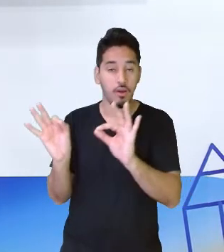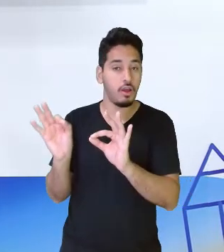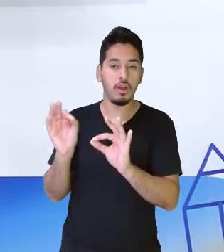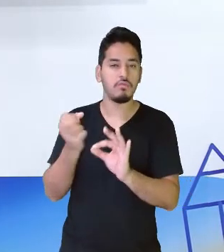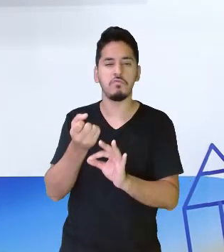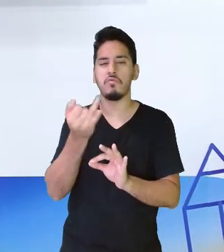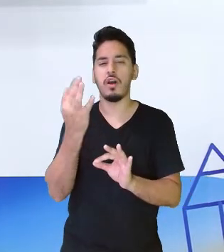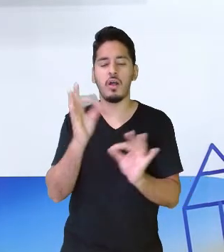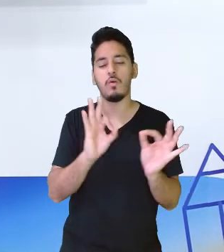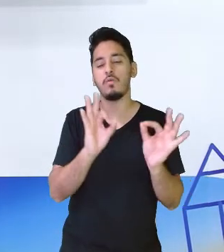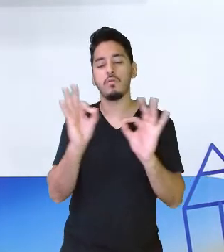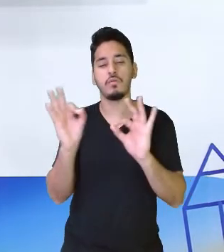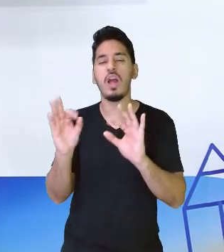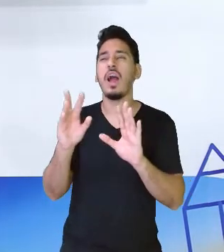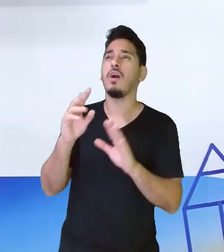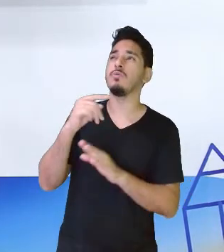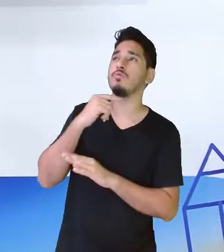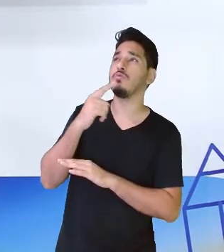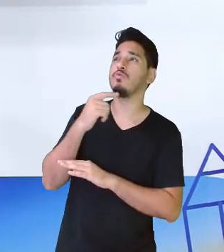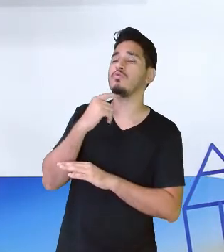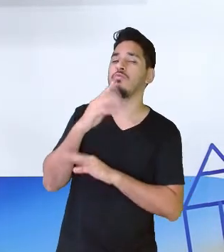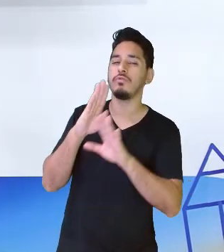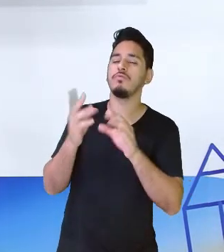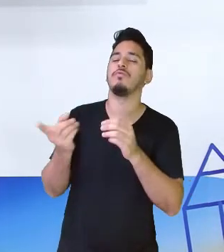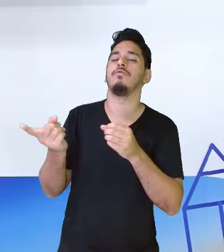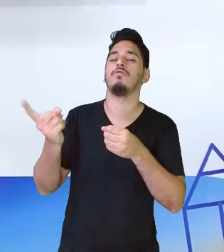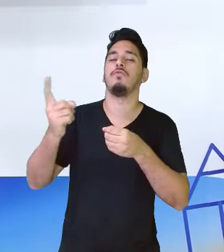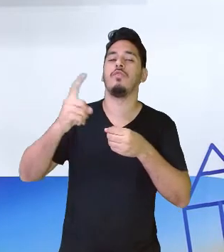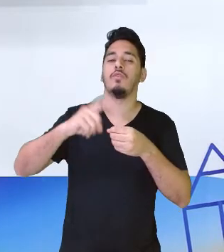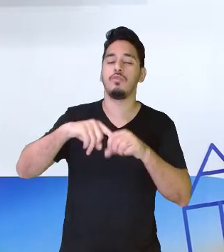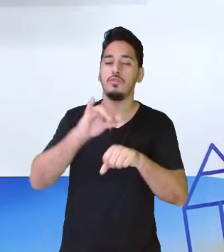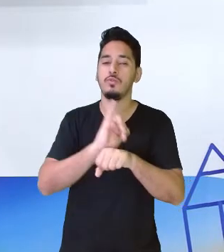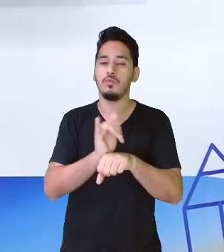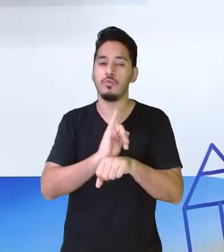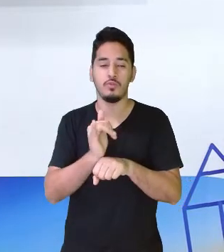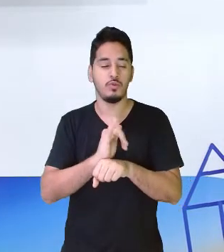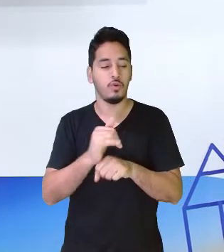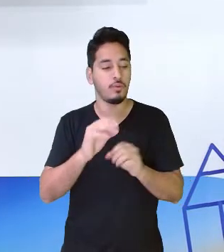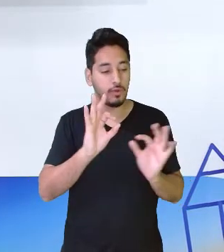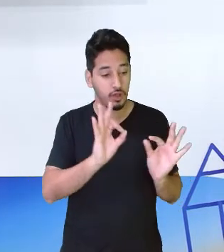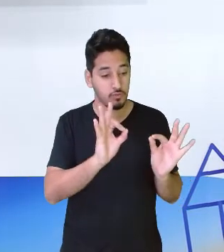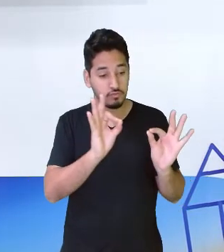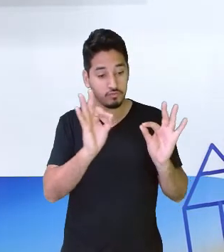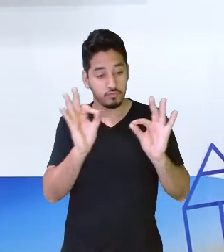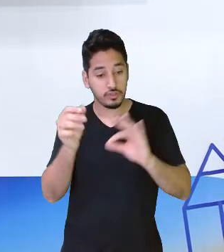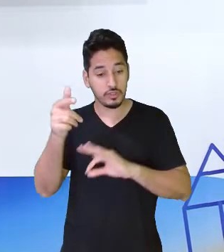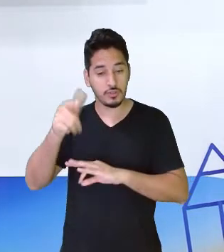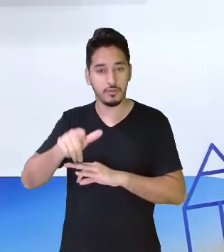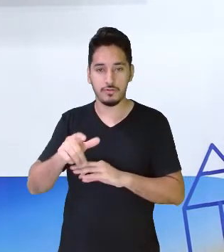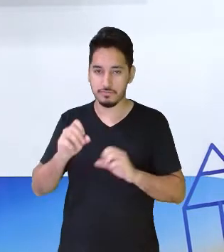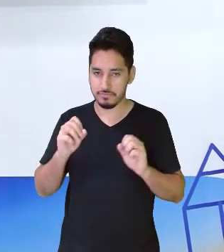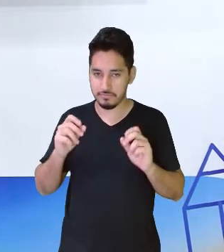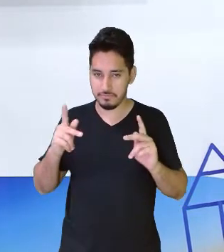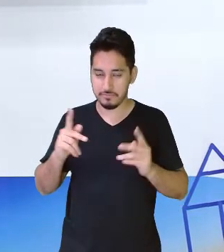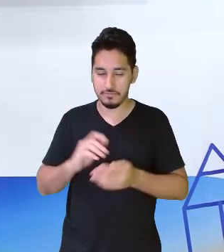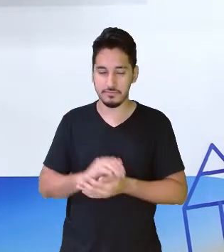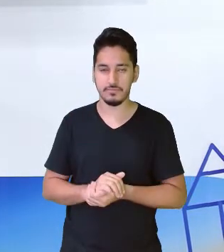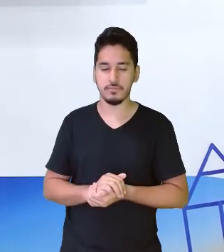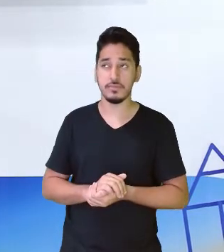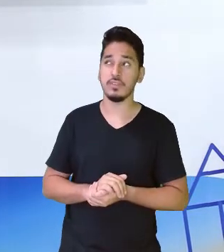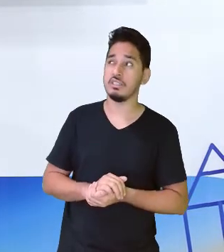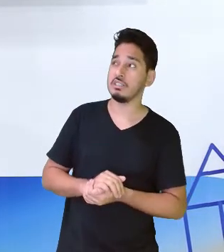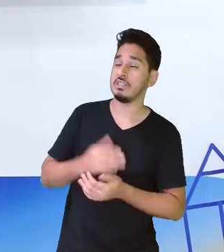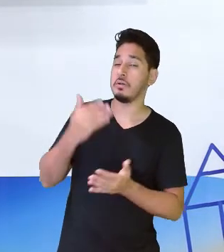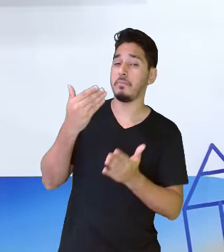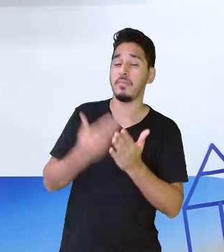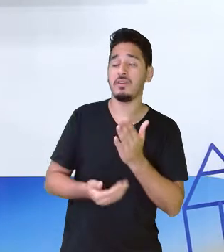quiser. Ficou com a dúvida? Volta lá no YouTube e assiste novamente a aula, certo? Ah, perdeu um pedaço